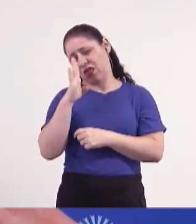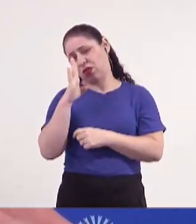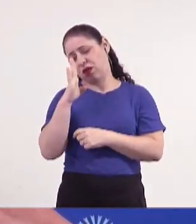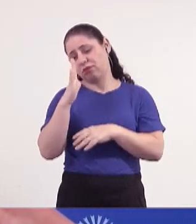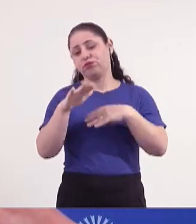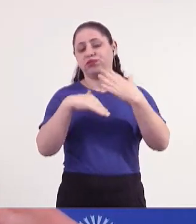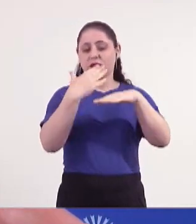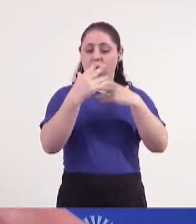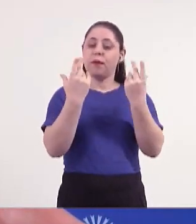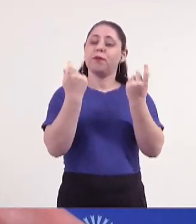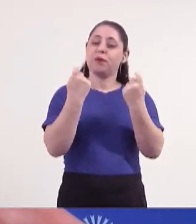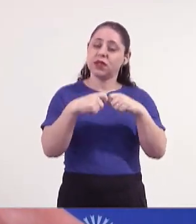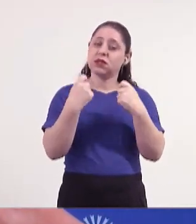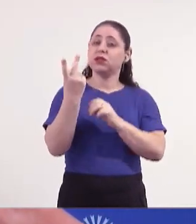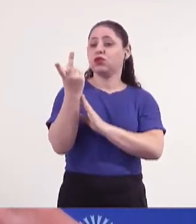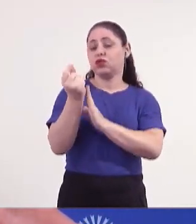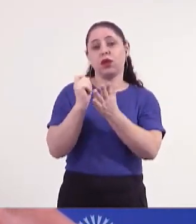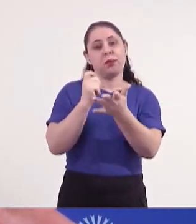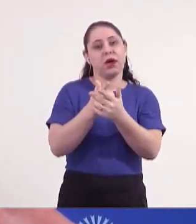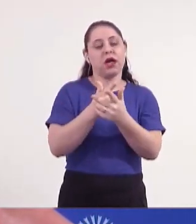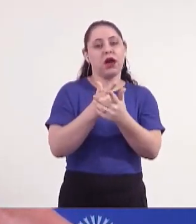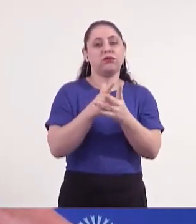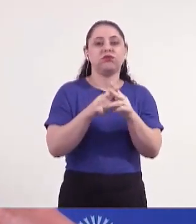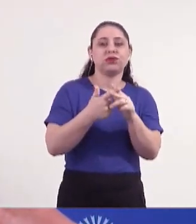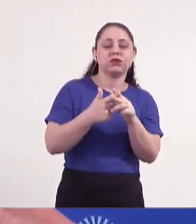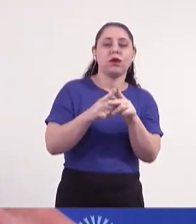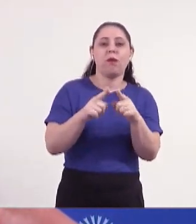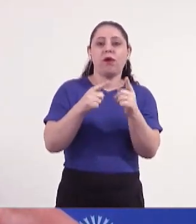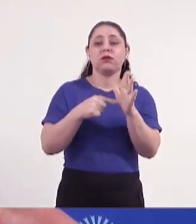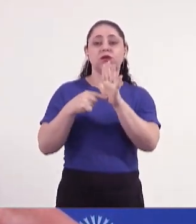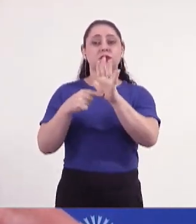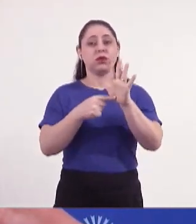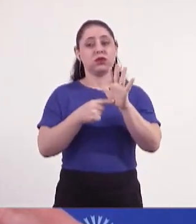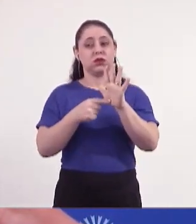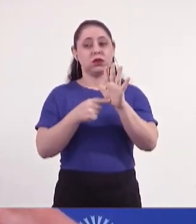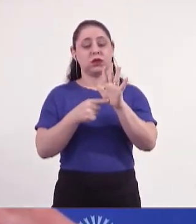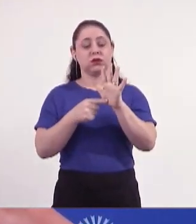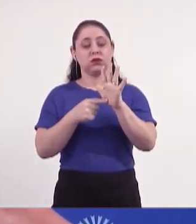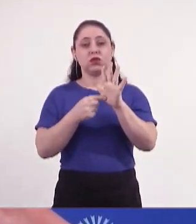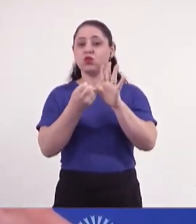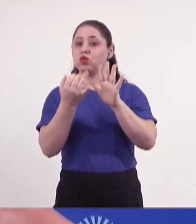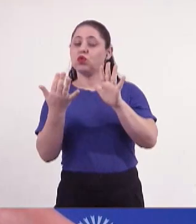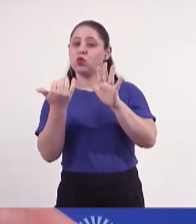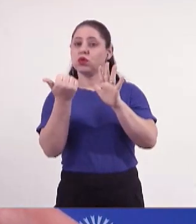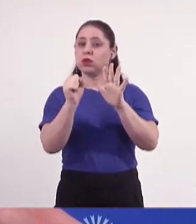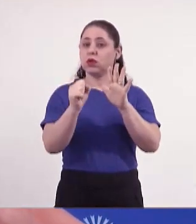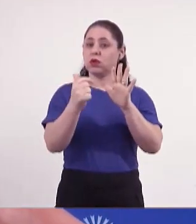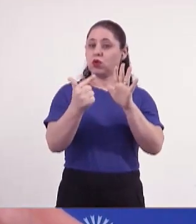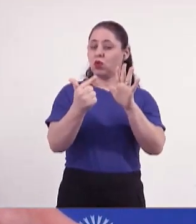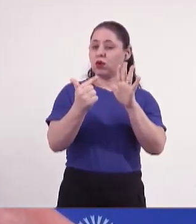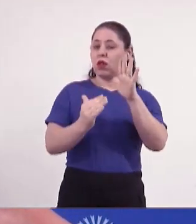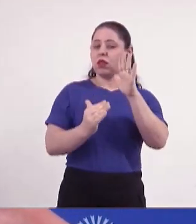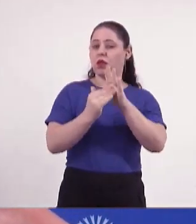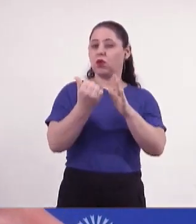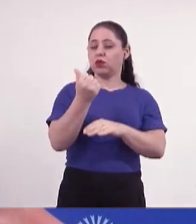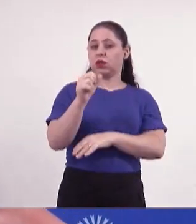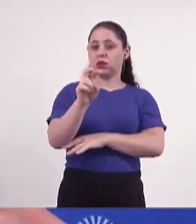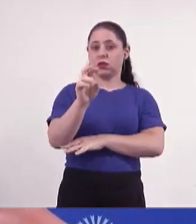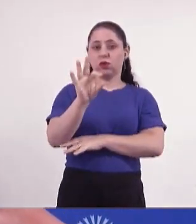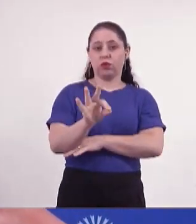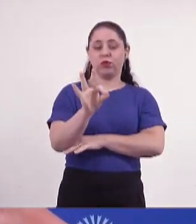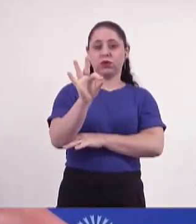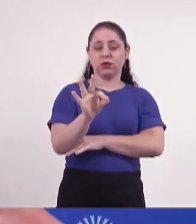gratuita, tem que haver investimento. Nos números nos apresentados, 82% a